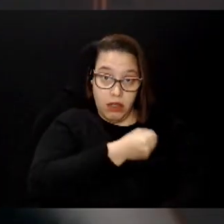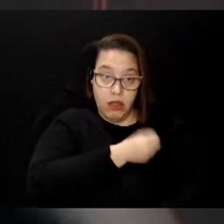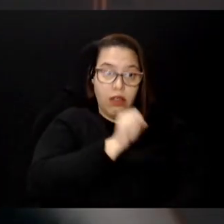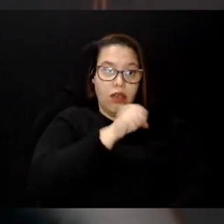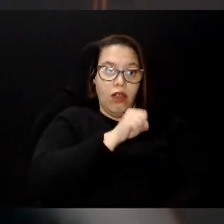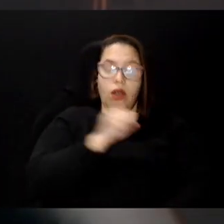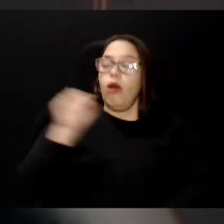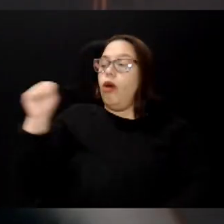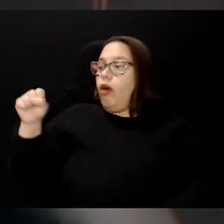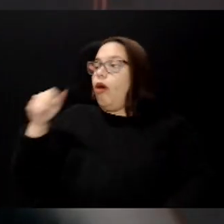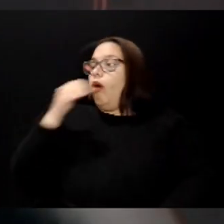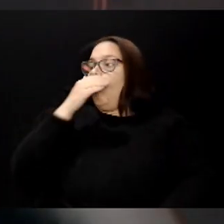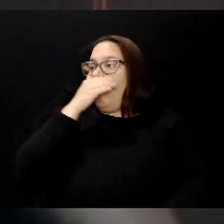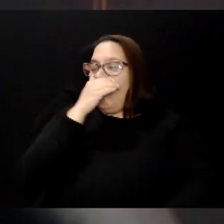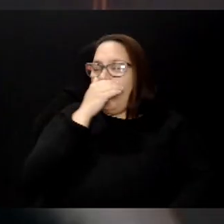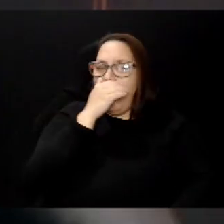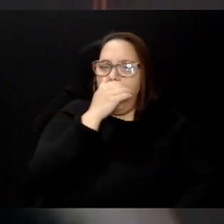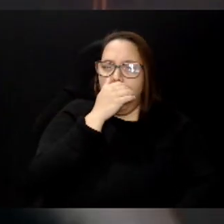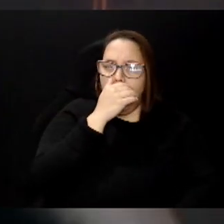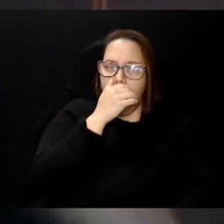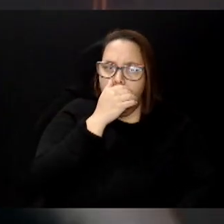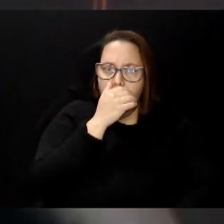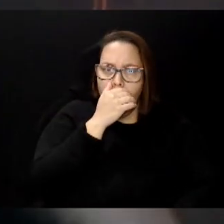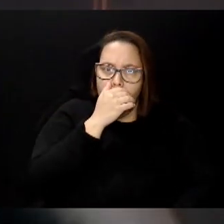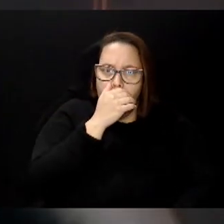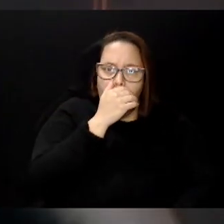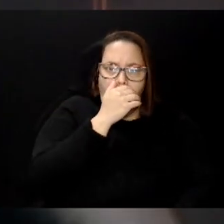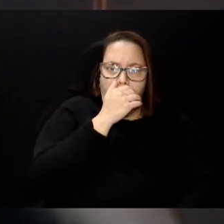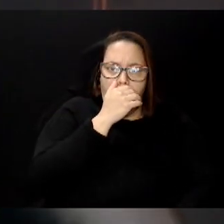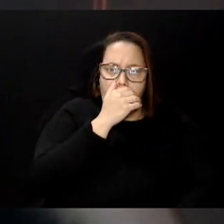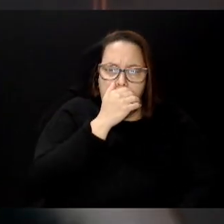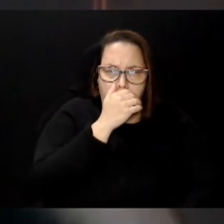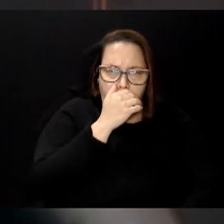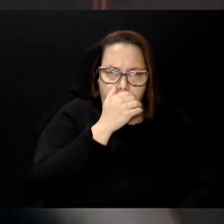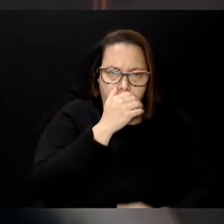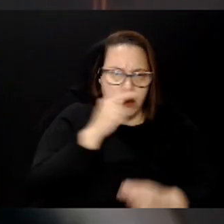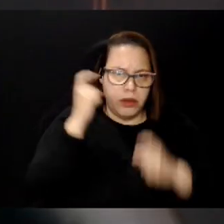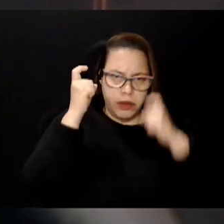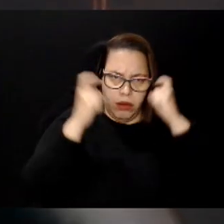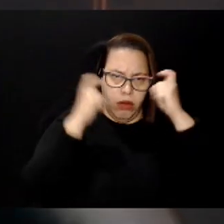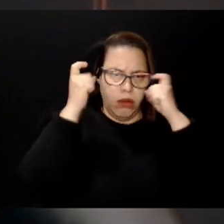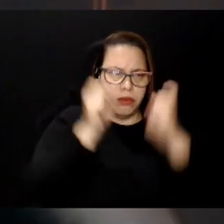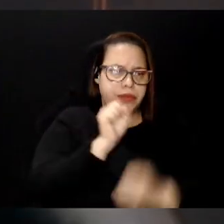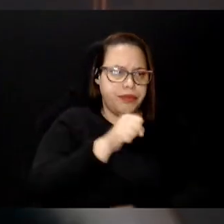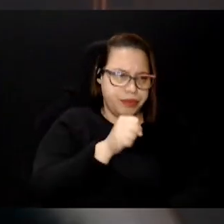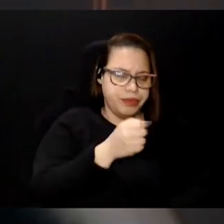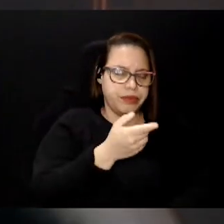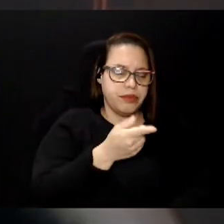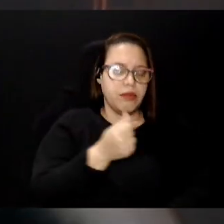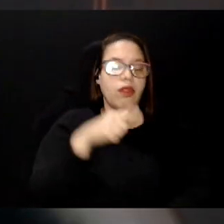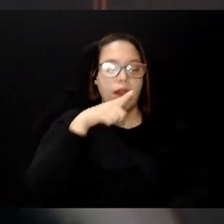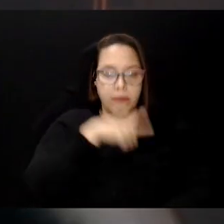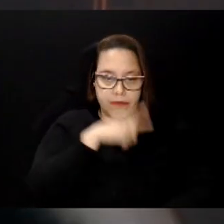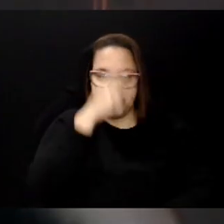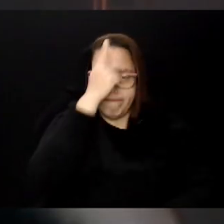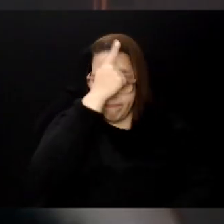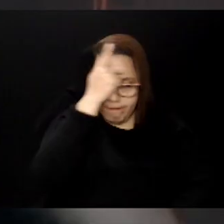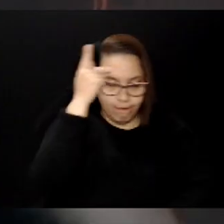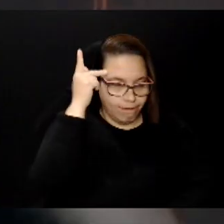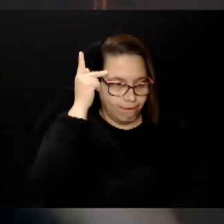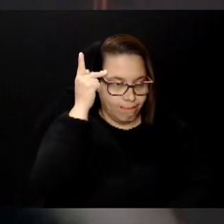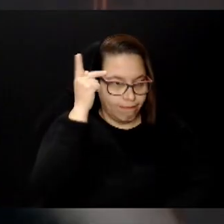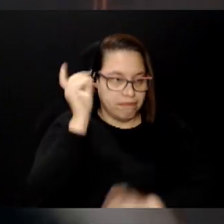esses números são gritantes, assim. E é muito preocupante, porque tem muita gente que hoje deixa de